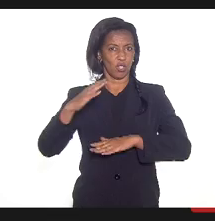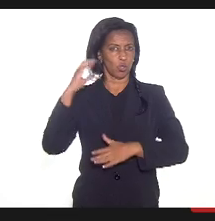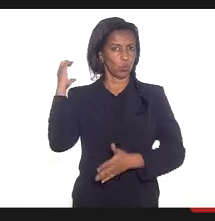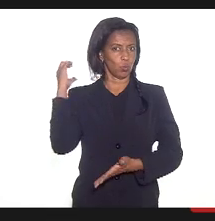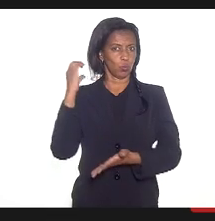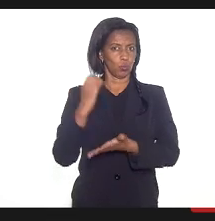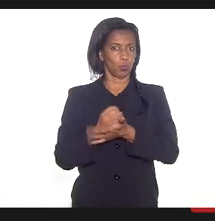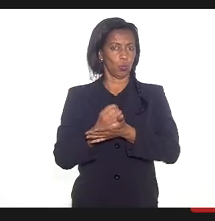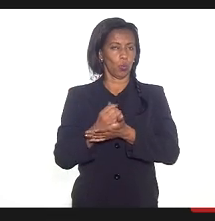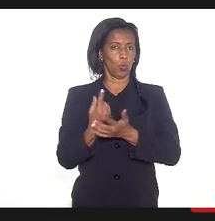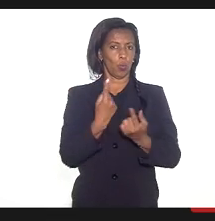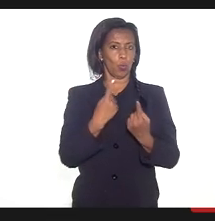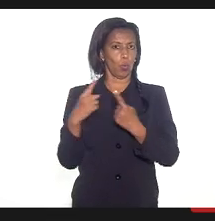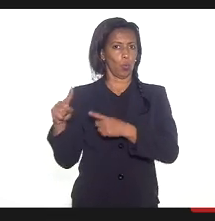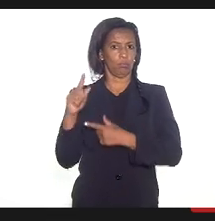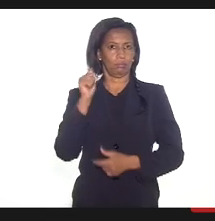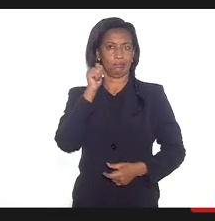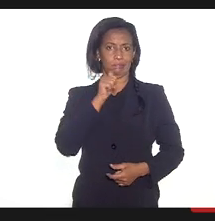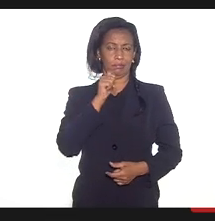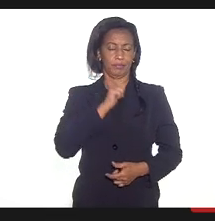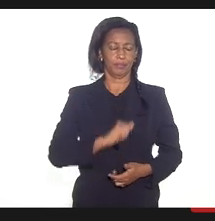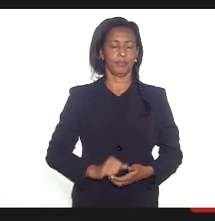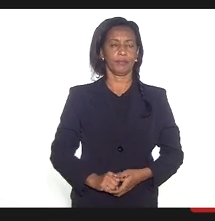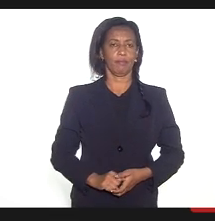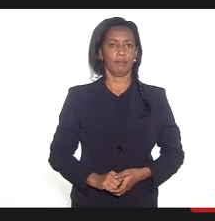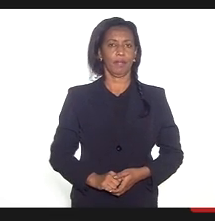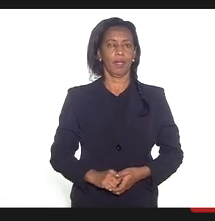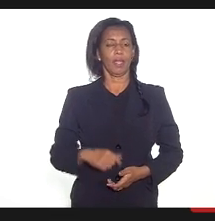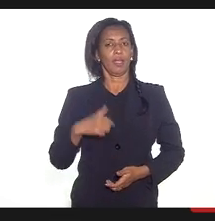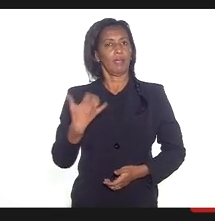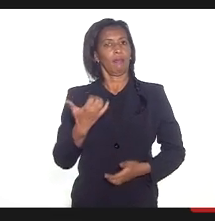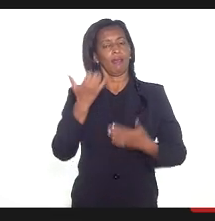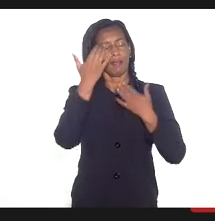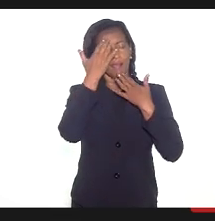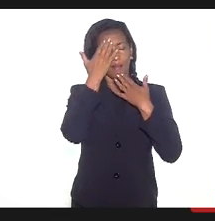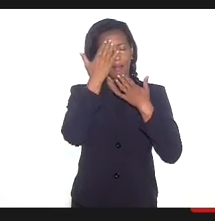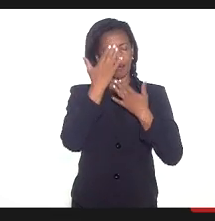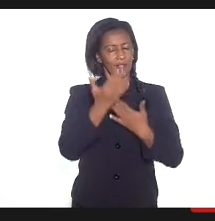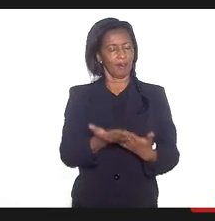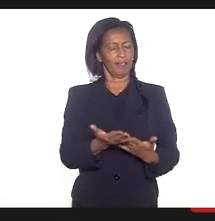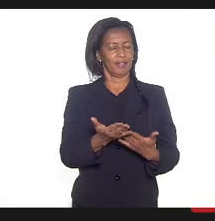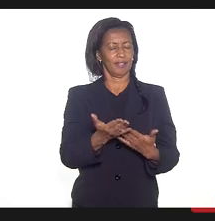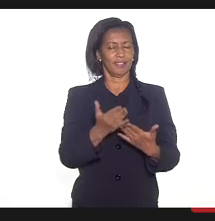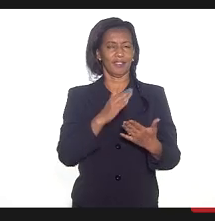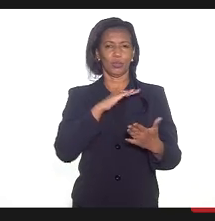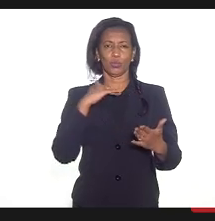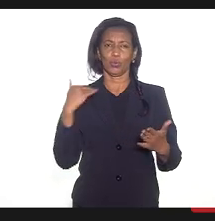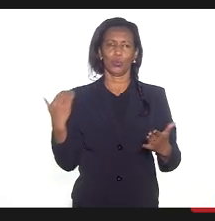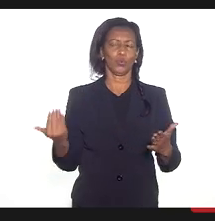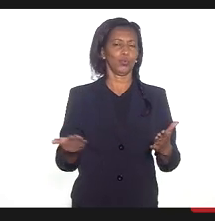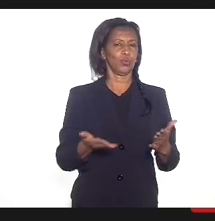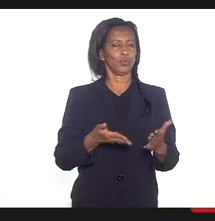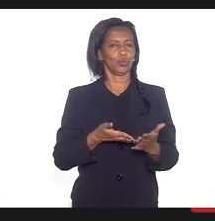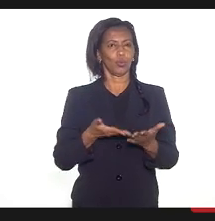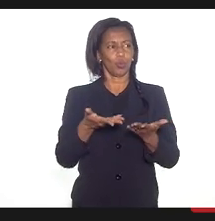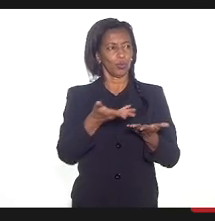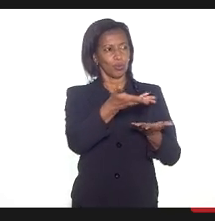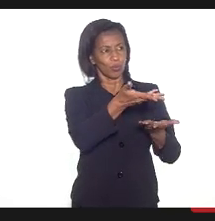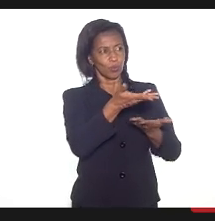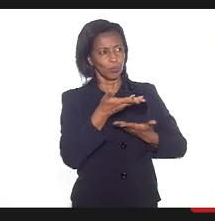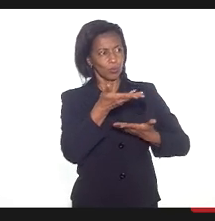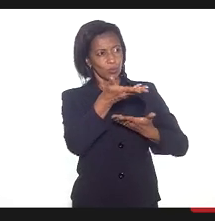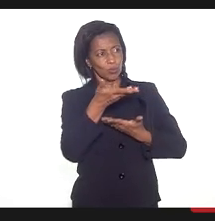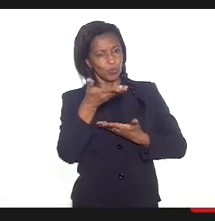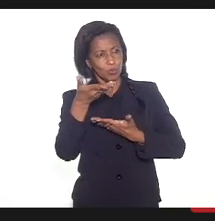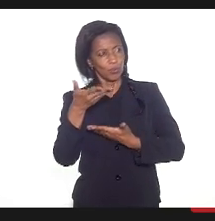violência contra as mulheres. E aí eu queria agradecer imensamente todos os nossos convidados